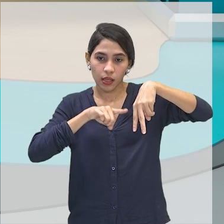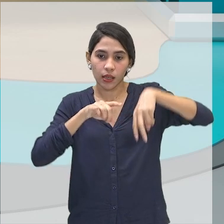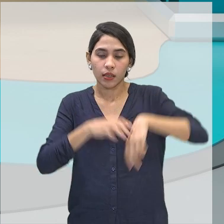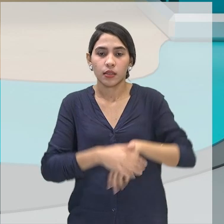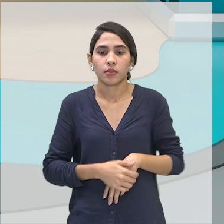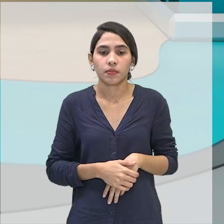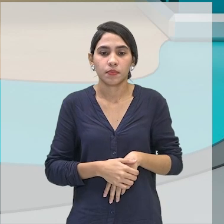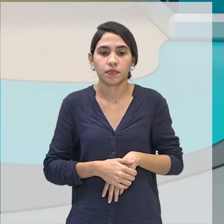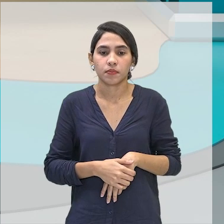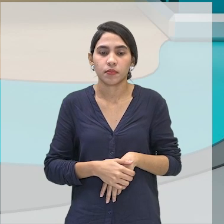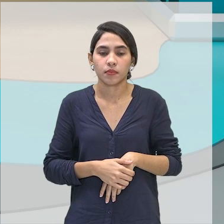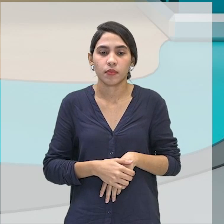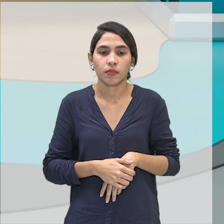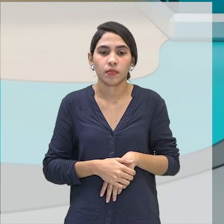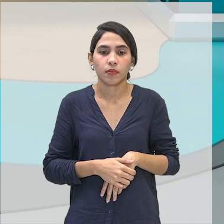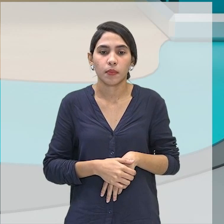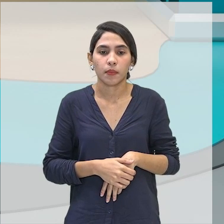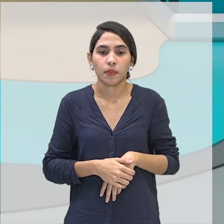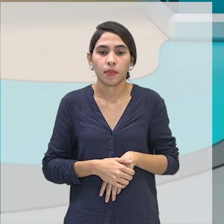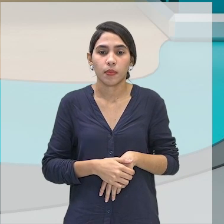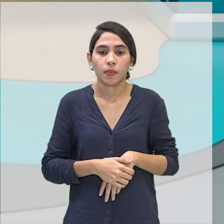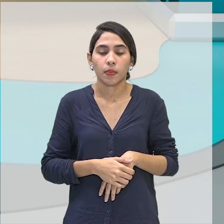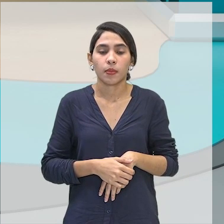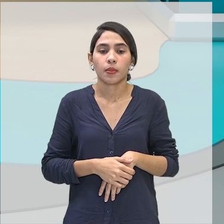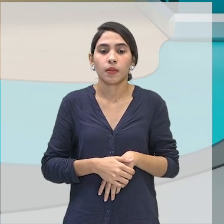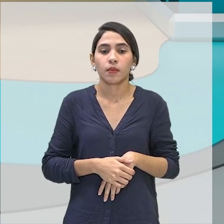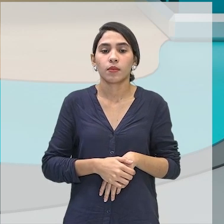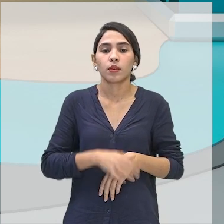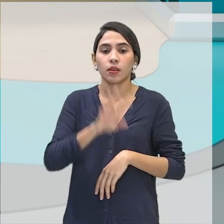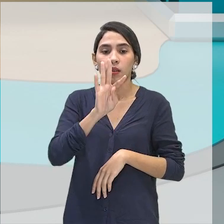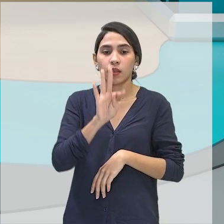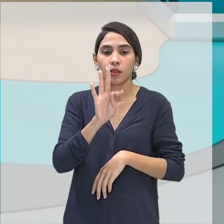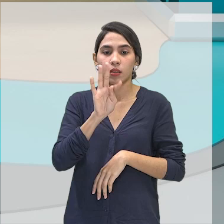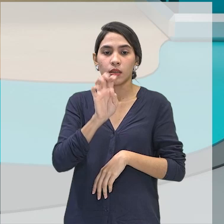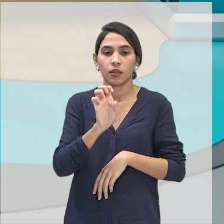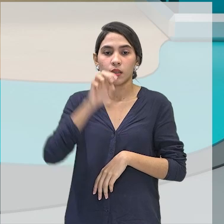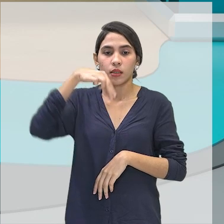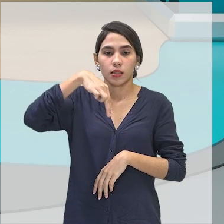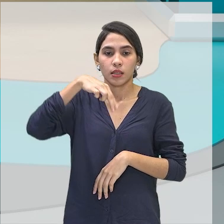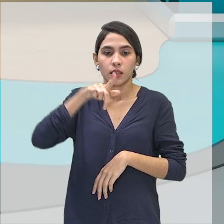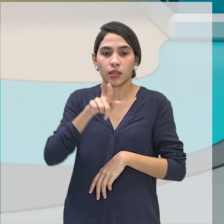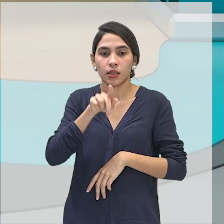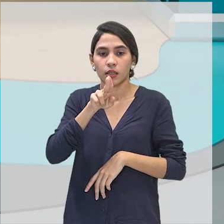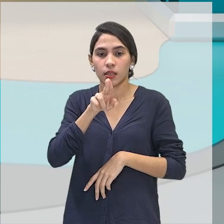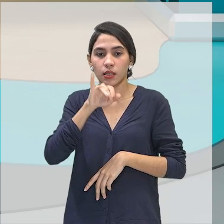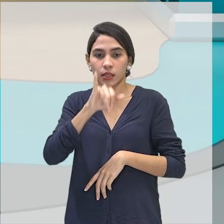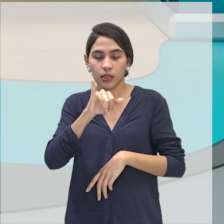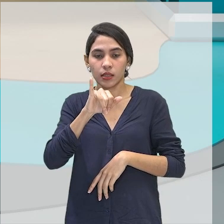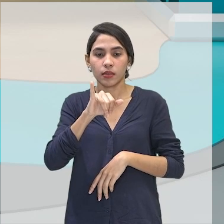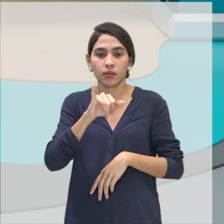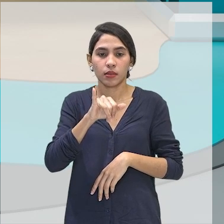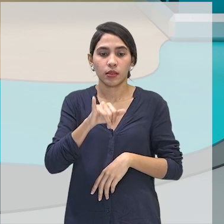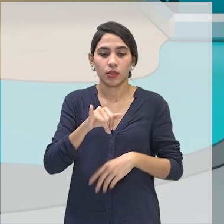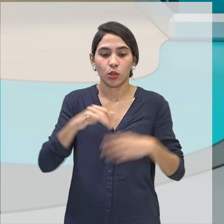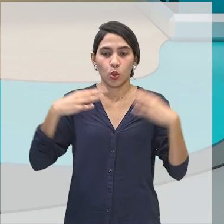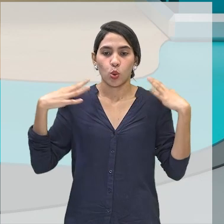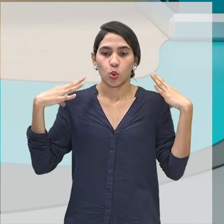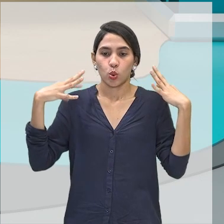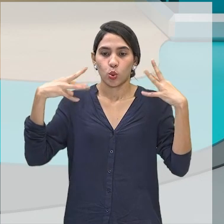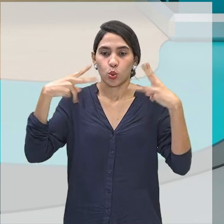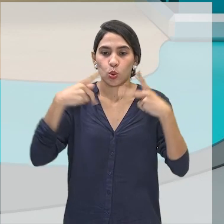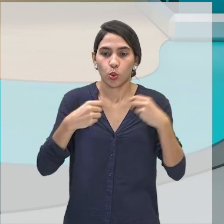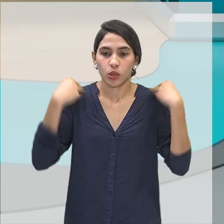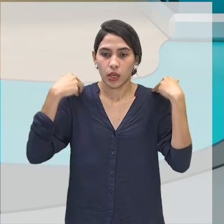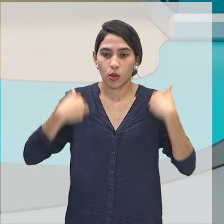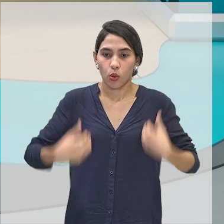falar o nome para vocês, olha só. O Kengi, Kendogi, na verdade, é o nome desta vestimenta, tá?